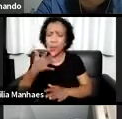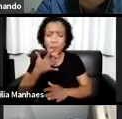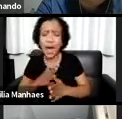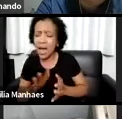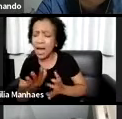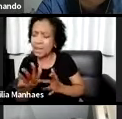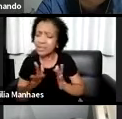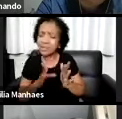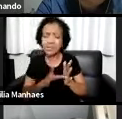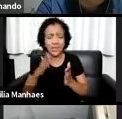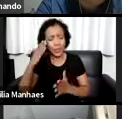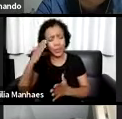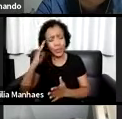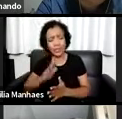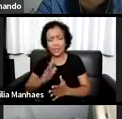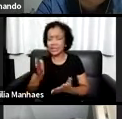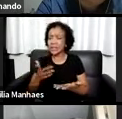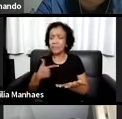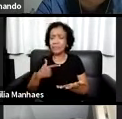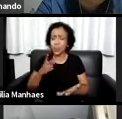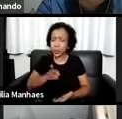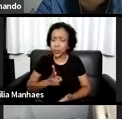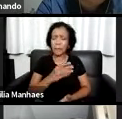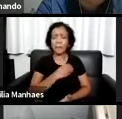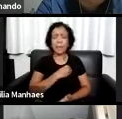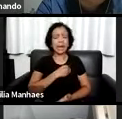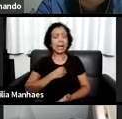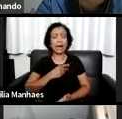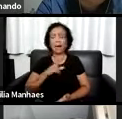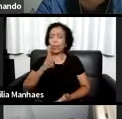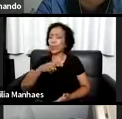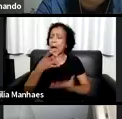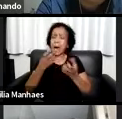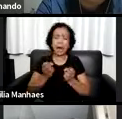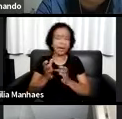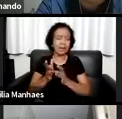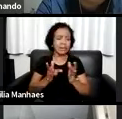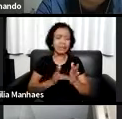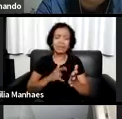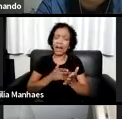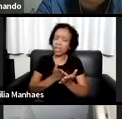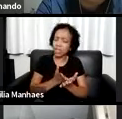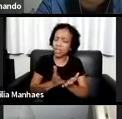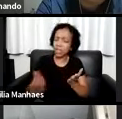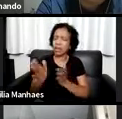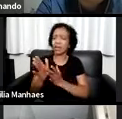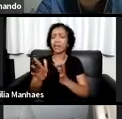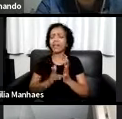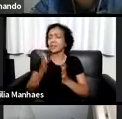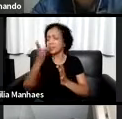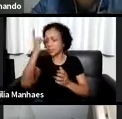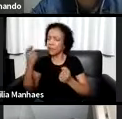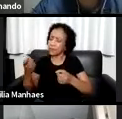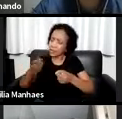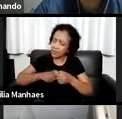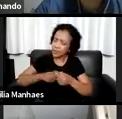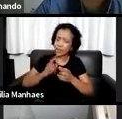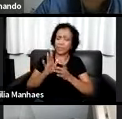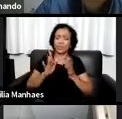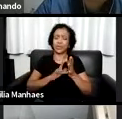pessoas que vivem no pecado, que vivem afastadas do Senhor, ó Pai, que essas pessoas se voltem para Cristo, entreguem